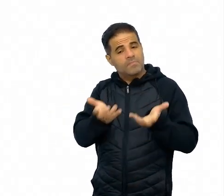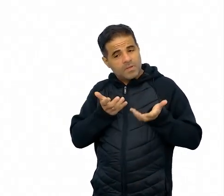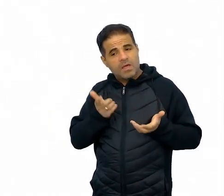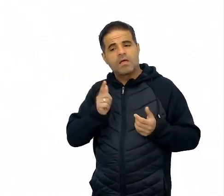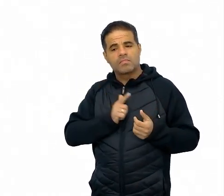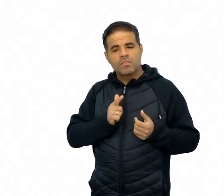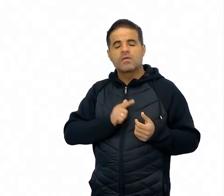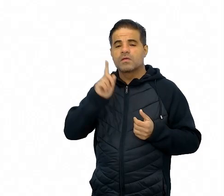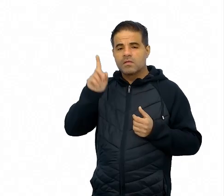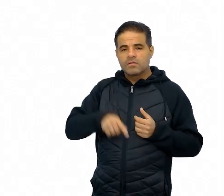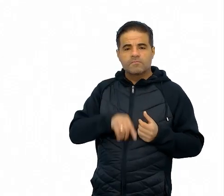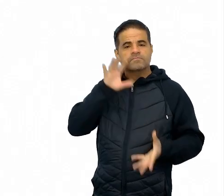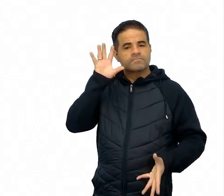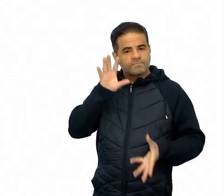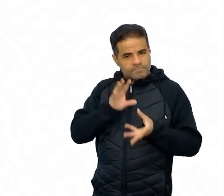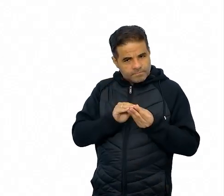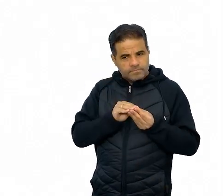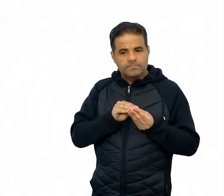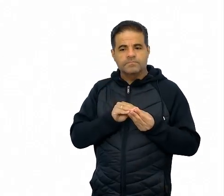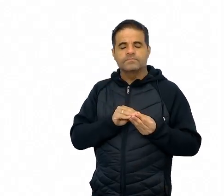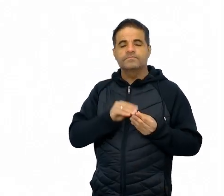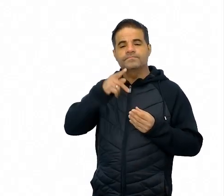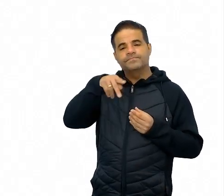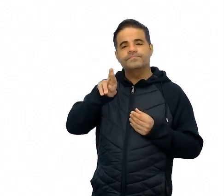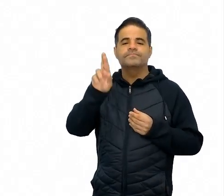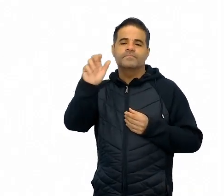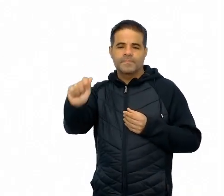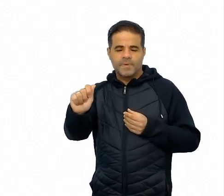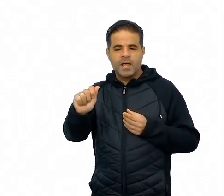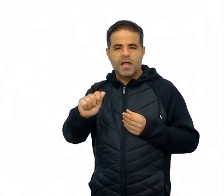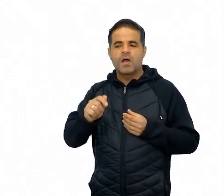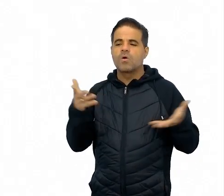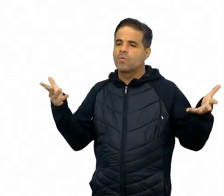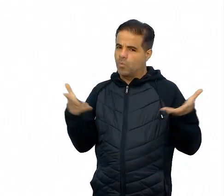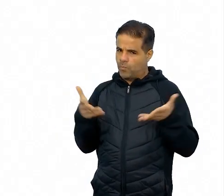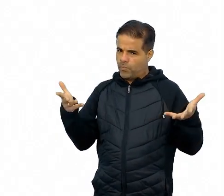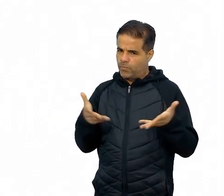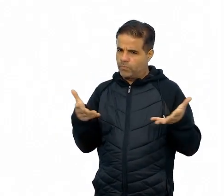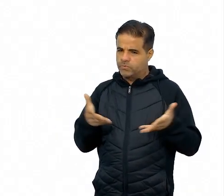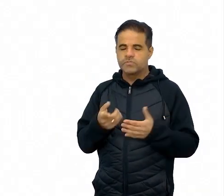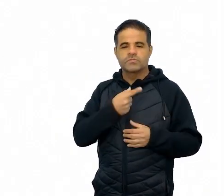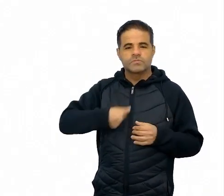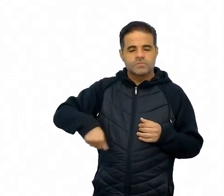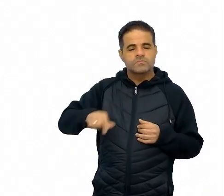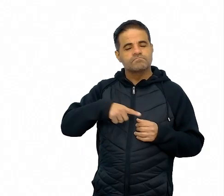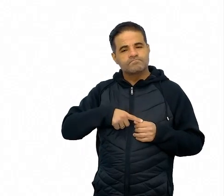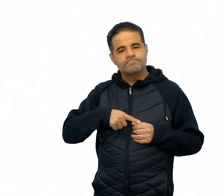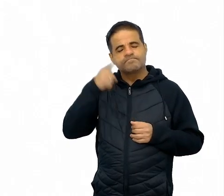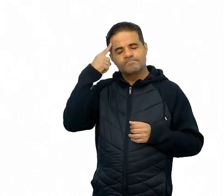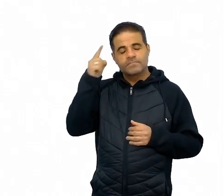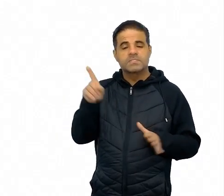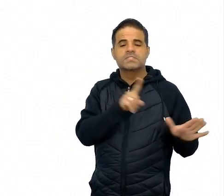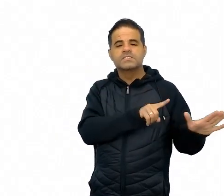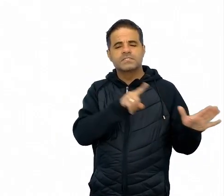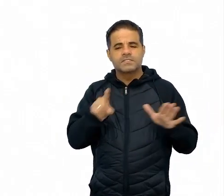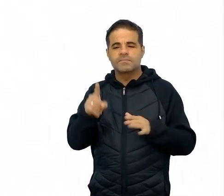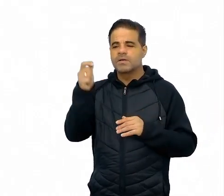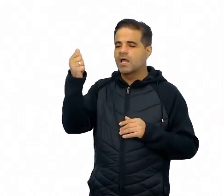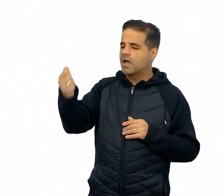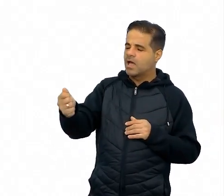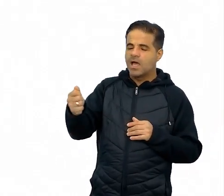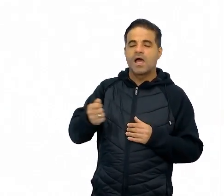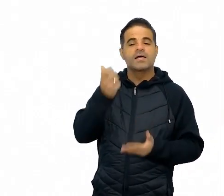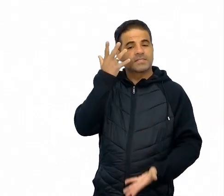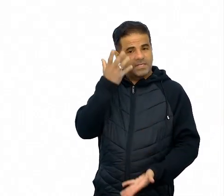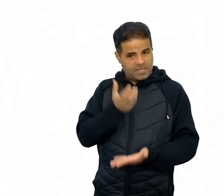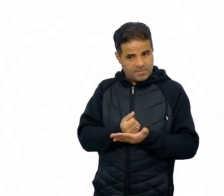que aí tem uma sigla, uma nomenclatura aqui, que é o PRA, né? Então, hoje, nós estamos na semana A. Essa